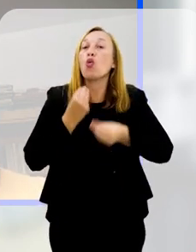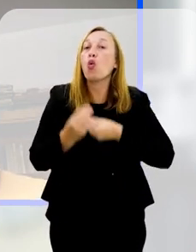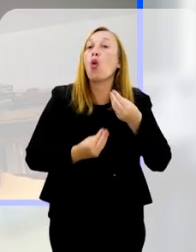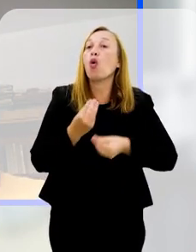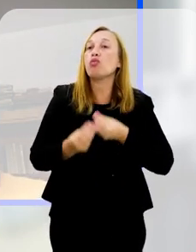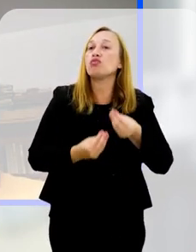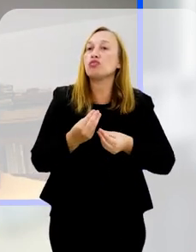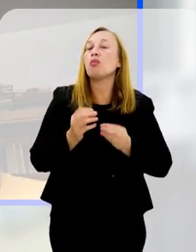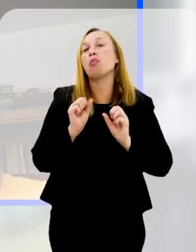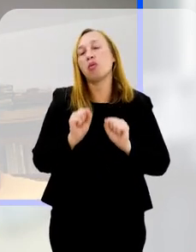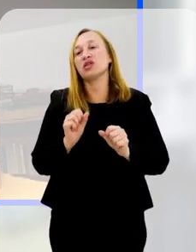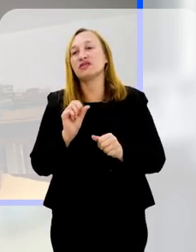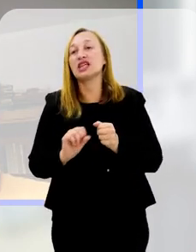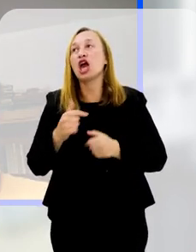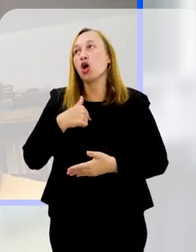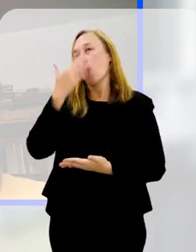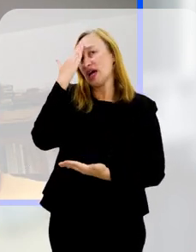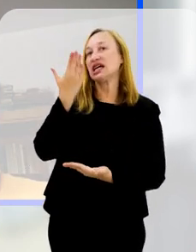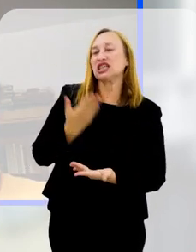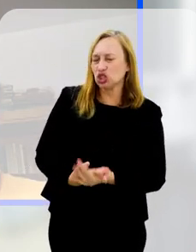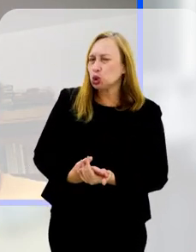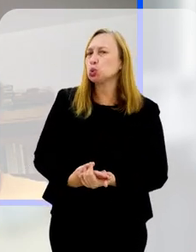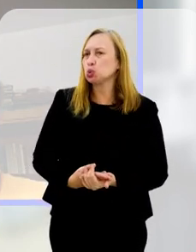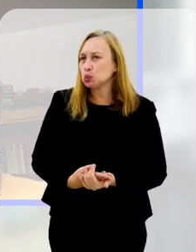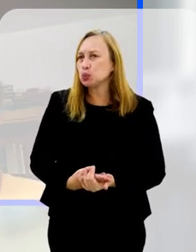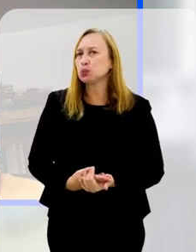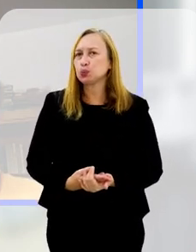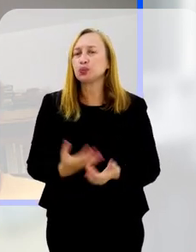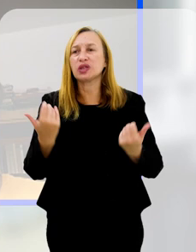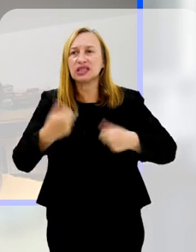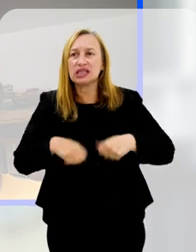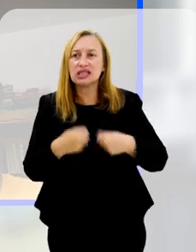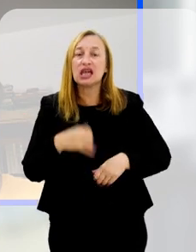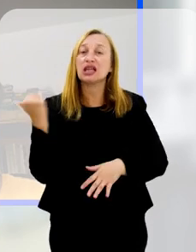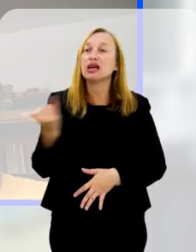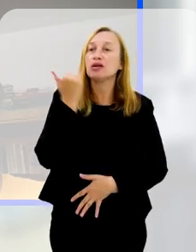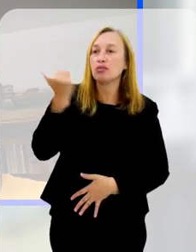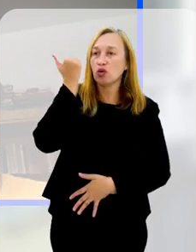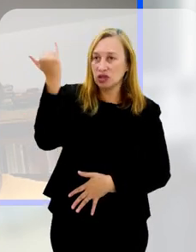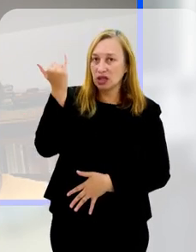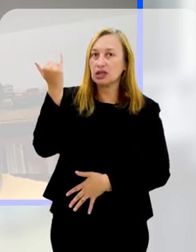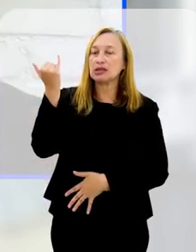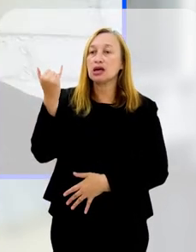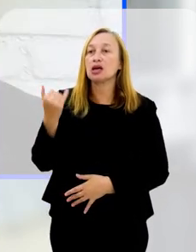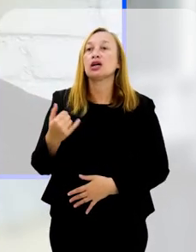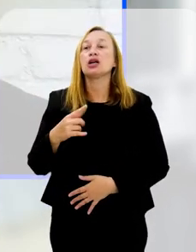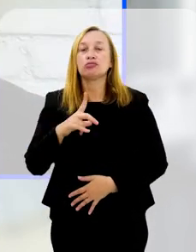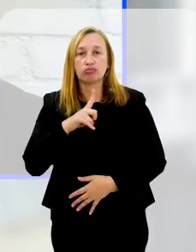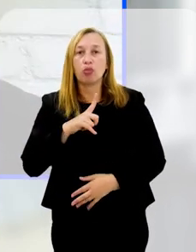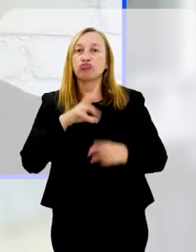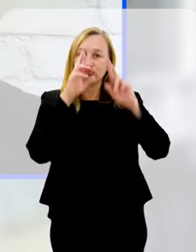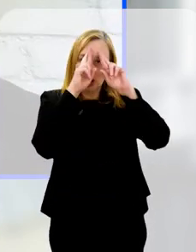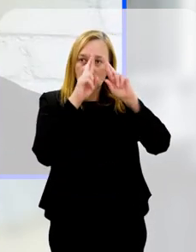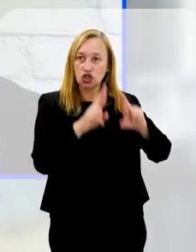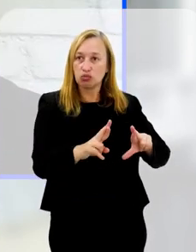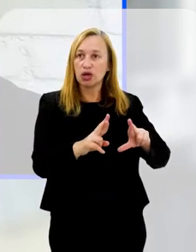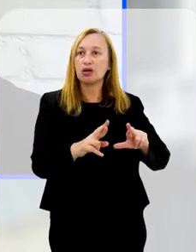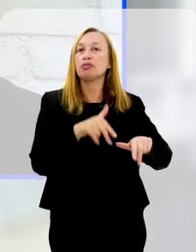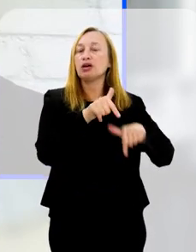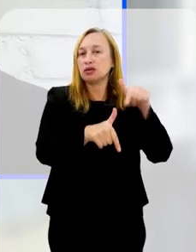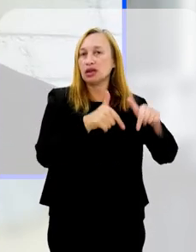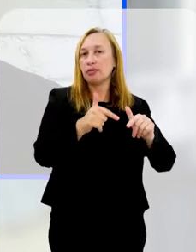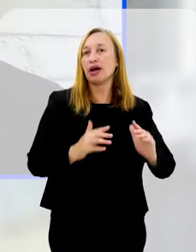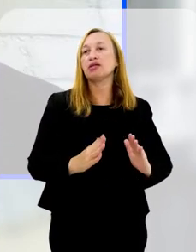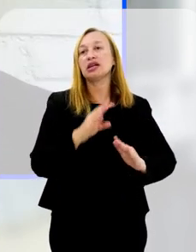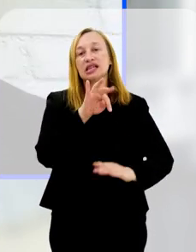uma avaliação de como que isso possa ser feito. Eu acredito muito na necessidade e na importância disso. Eu tenho